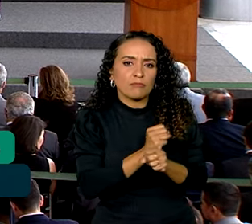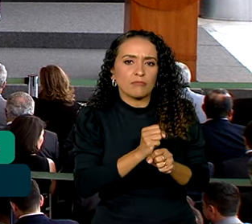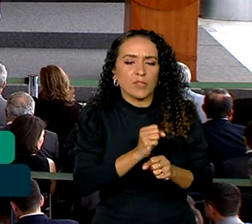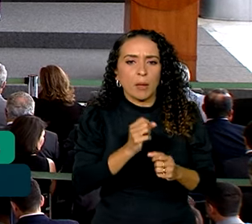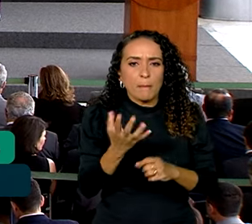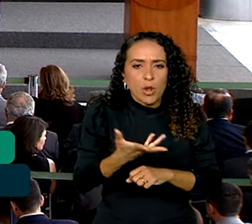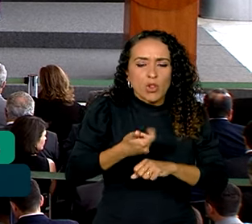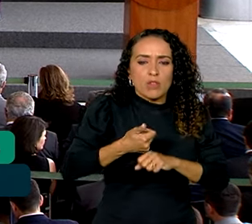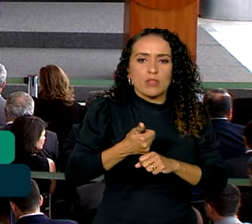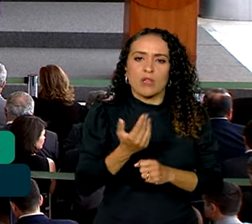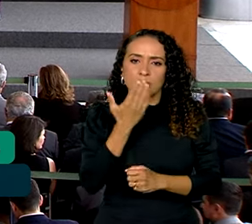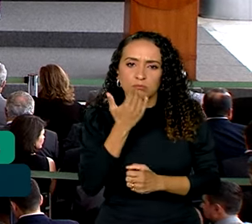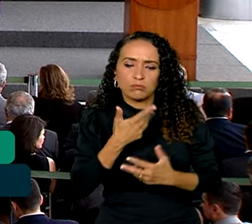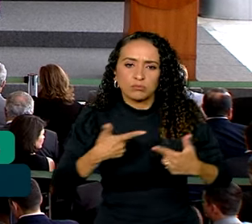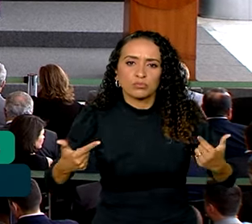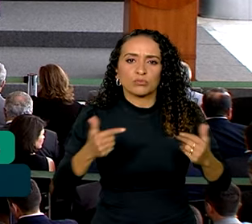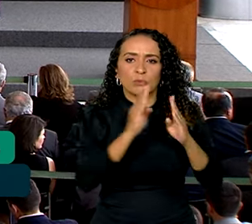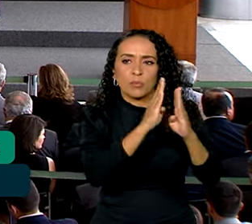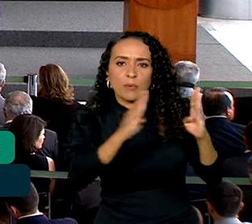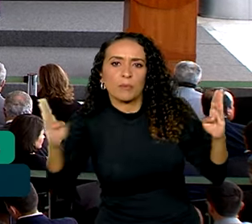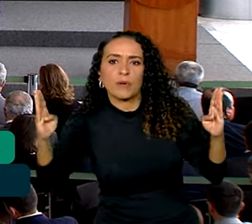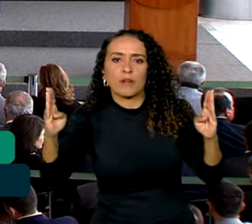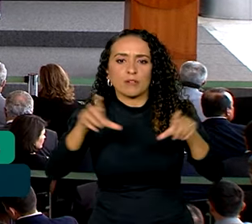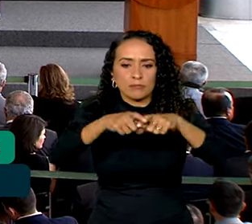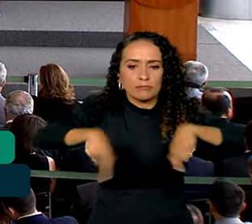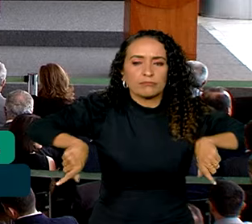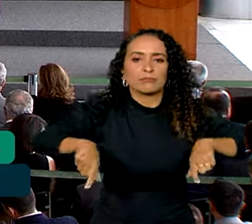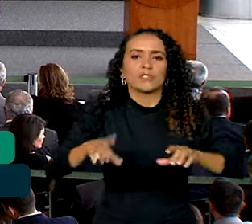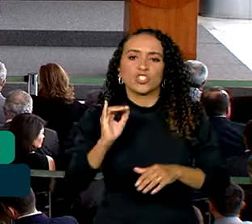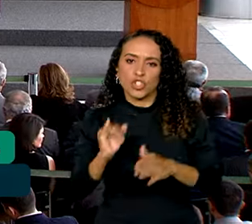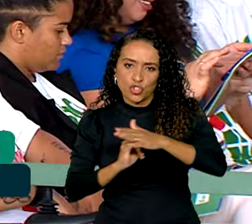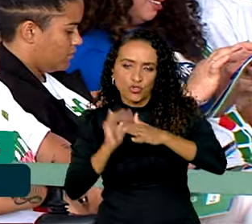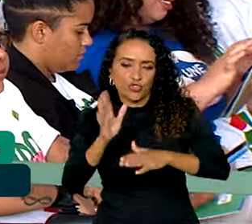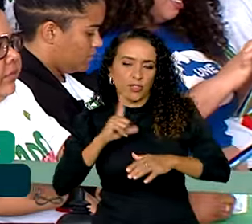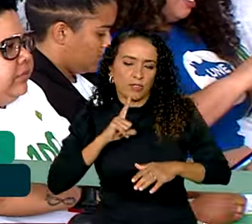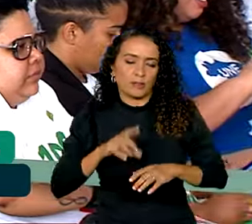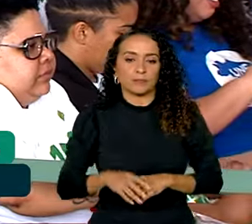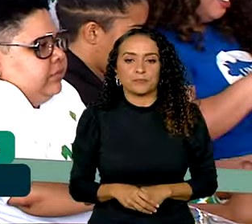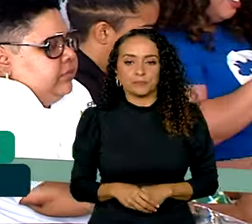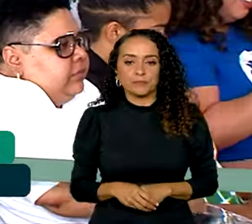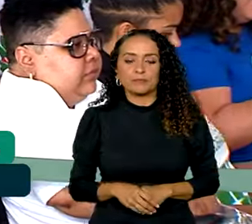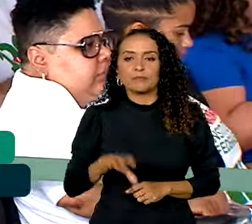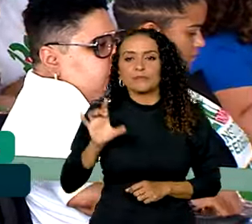refeitórios, ginásios e bibliotecas dos institutos já existentes.